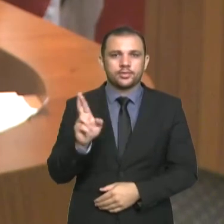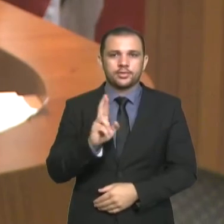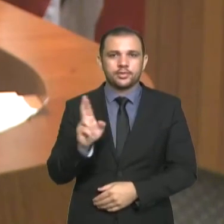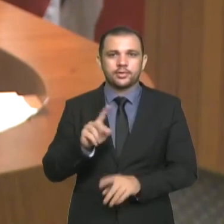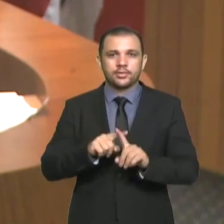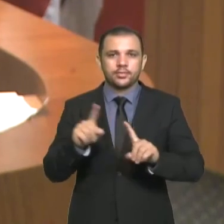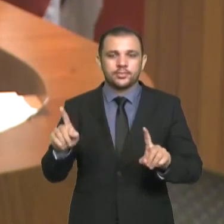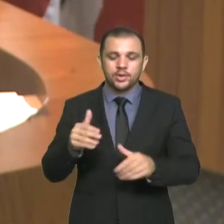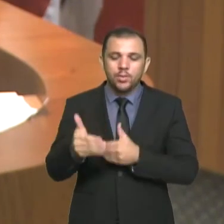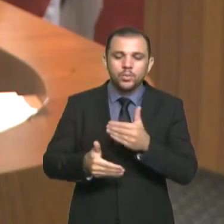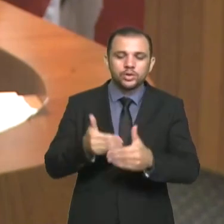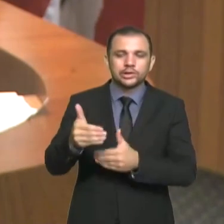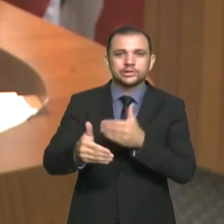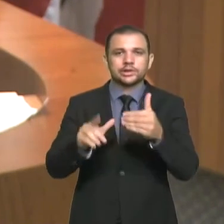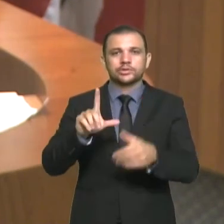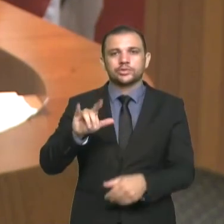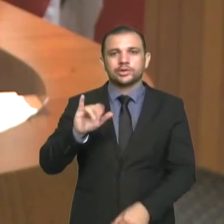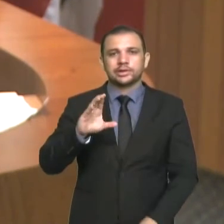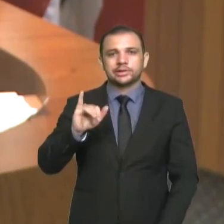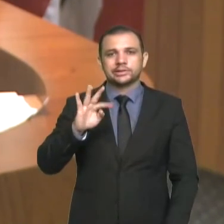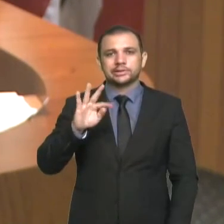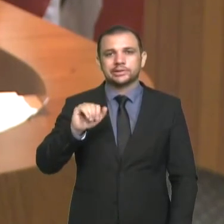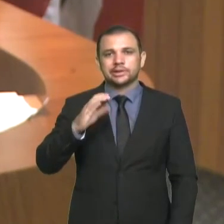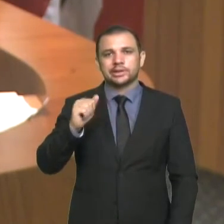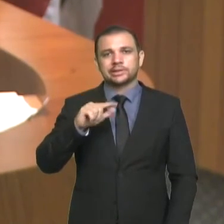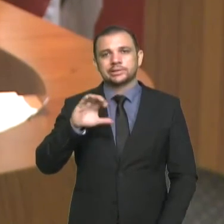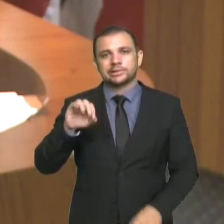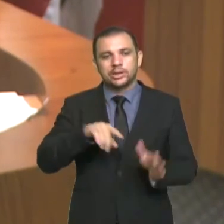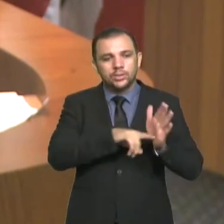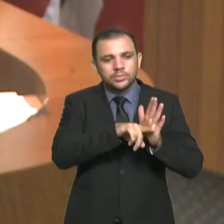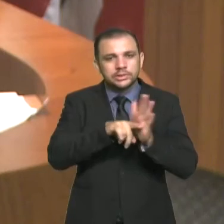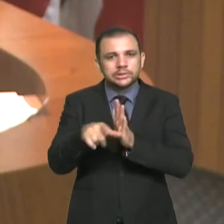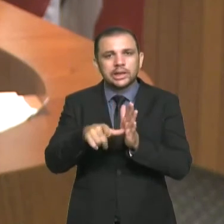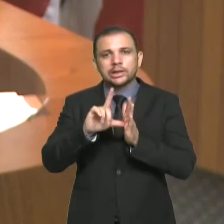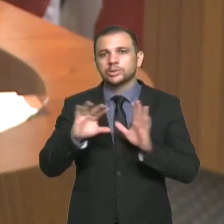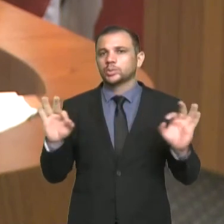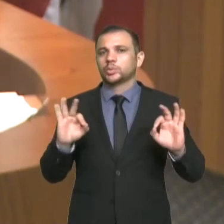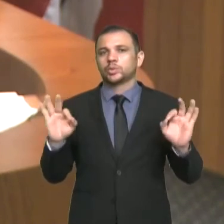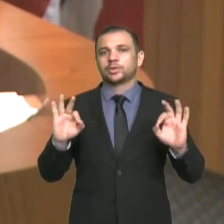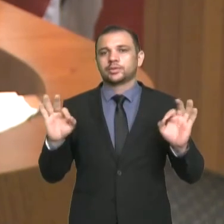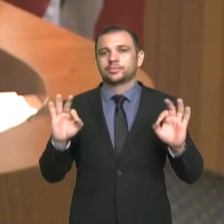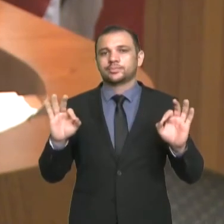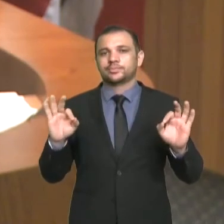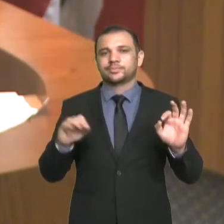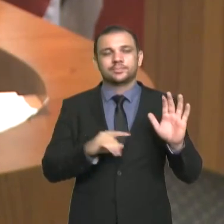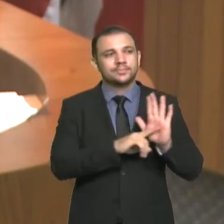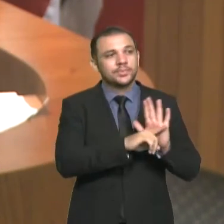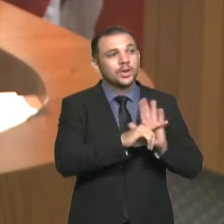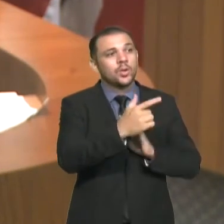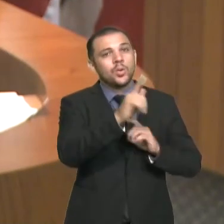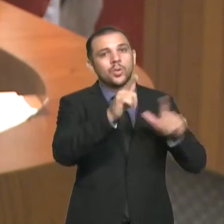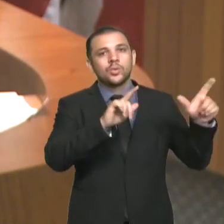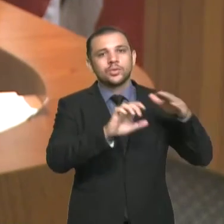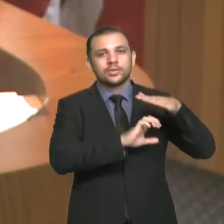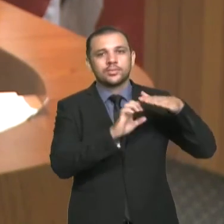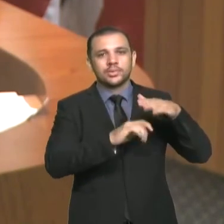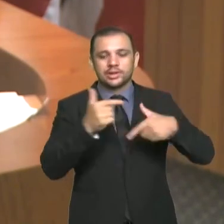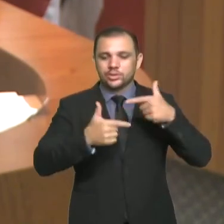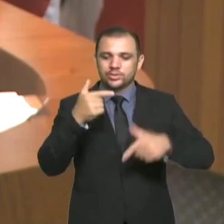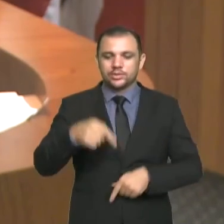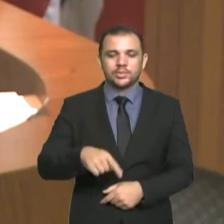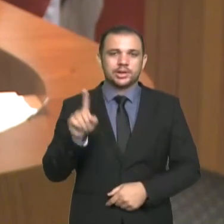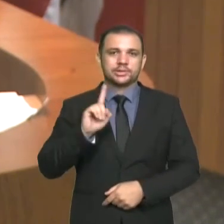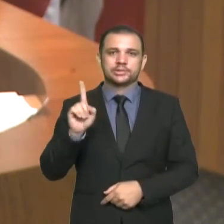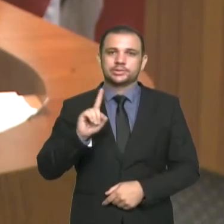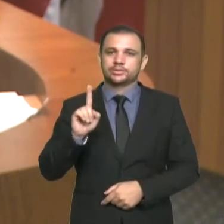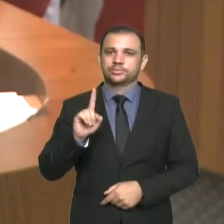devido processo licitatório, com pesquisa de preços realizadas com empresas que não prestam serviço em São Luís, bem como para